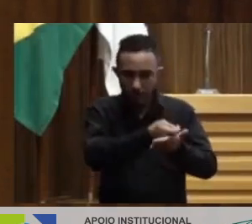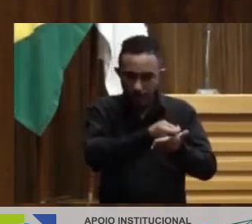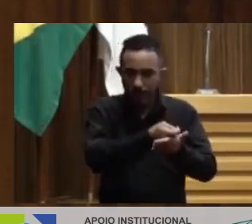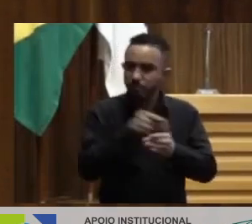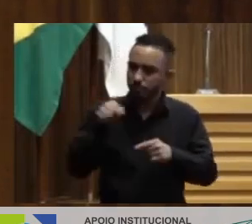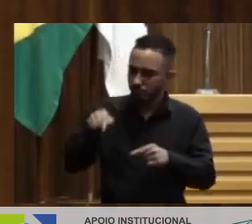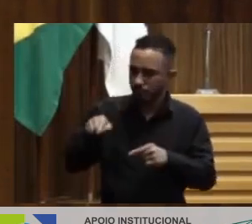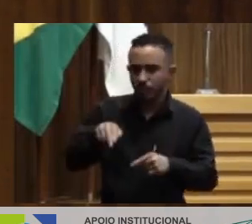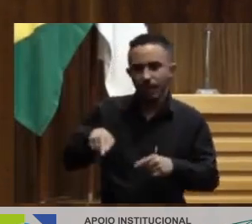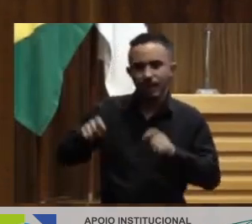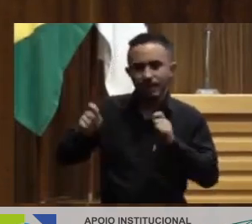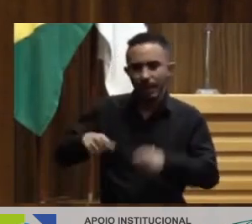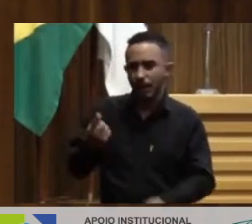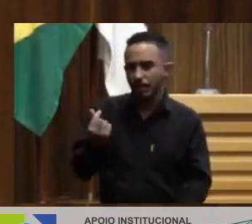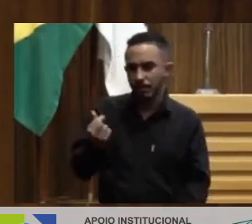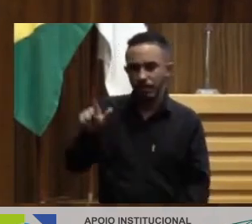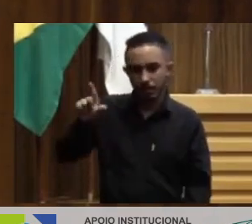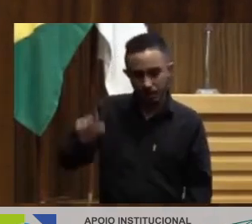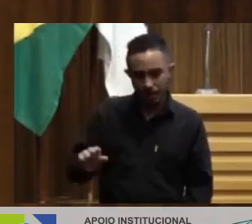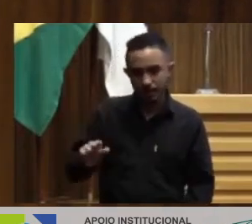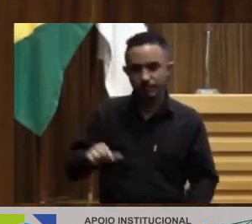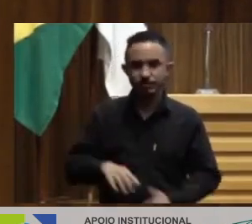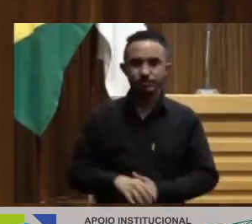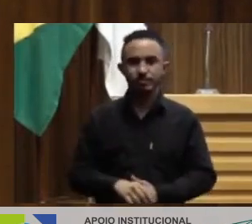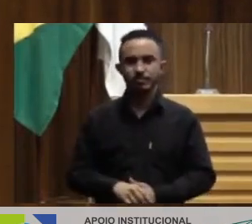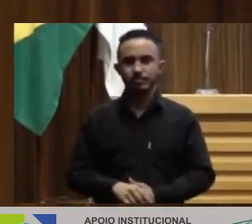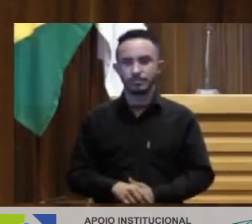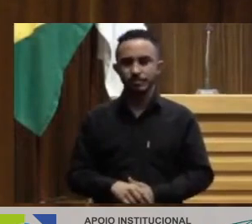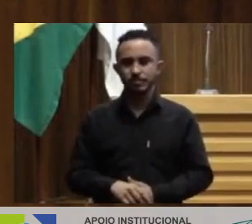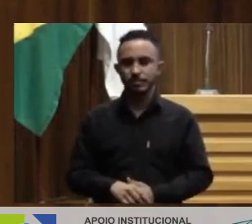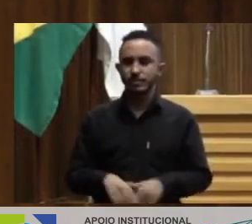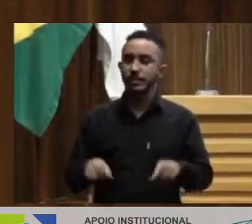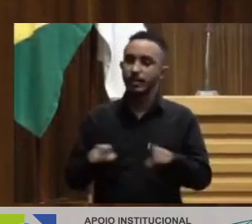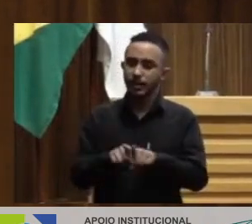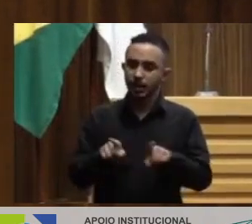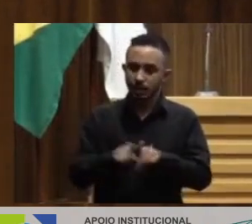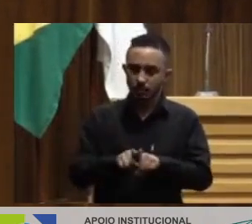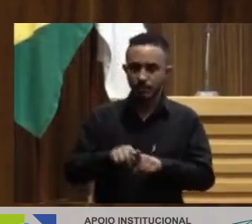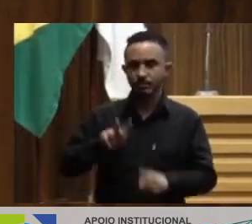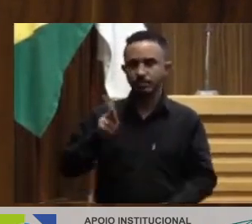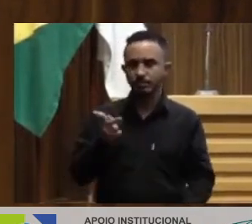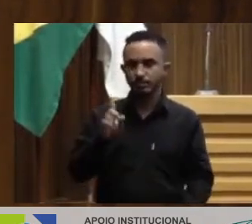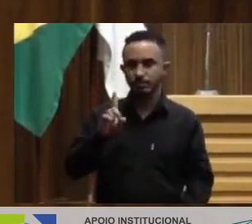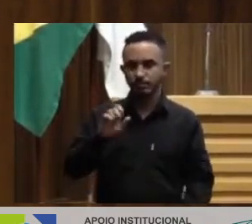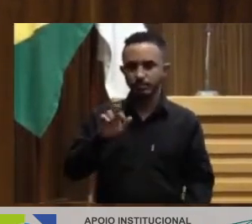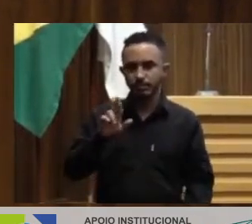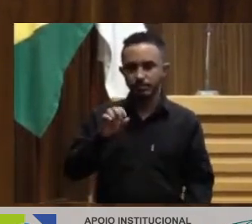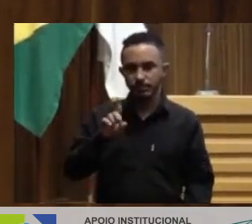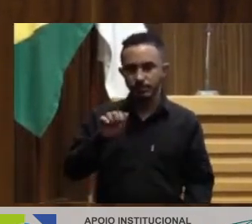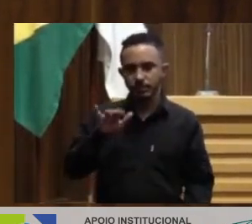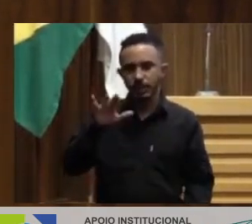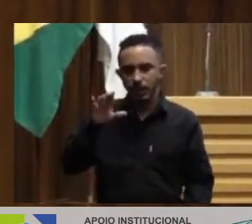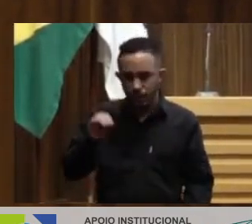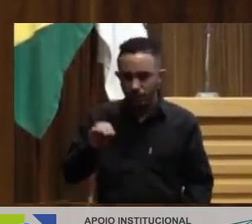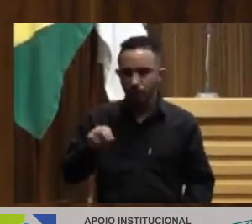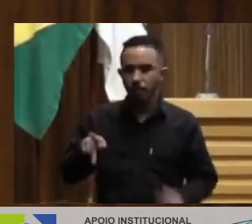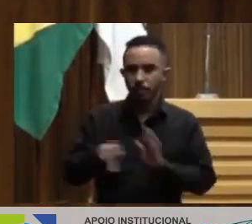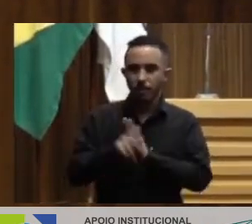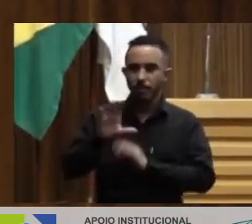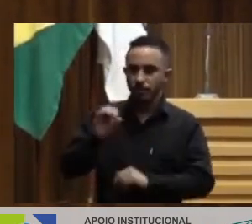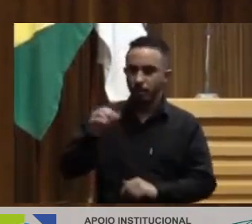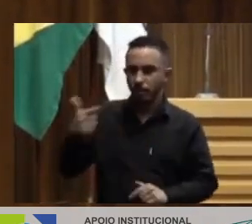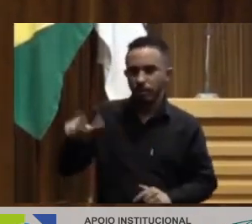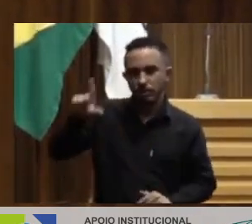ser mais barata. E aí a possibilidade de hidrogênio de baixo carbono. Depois,